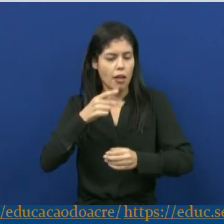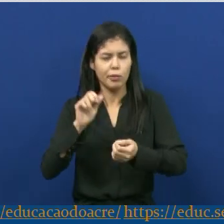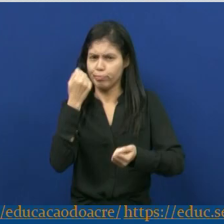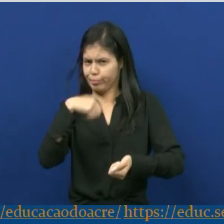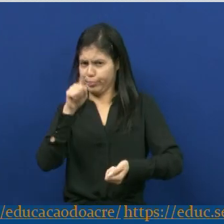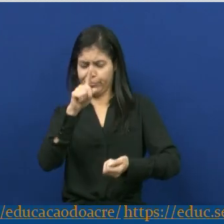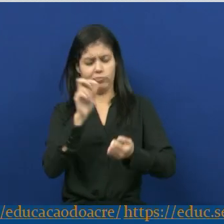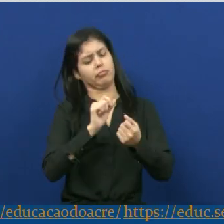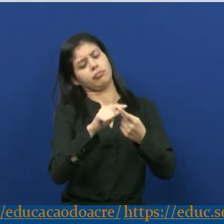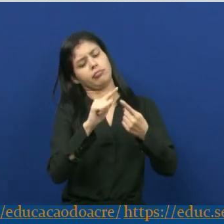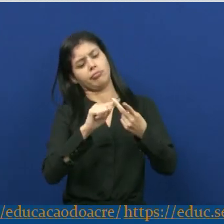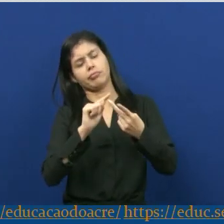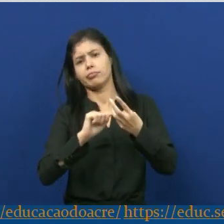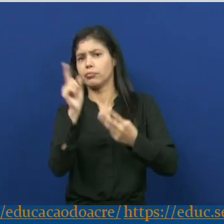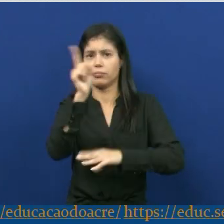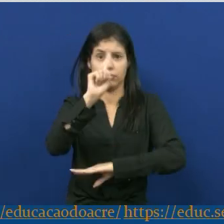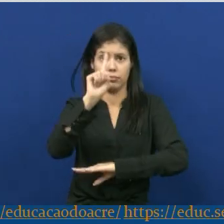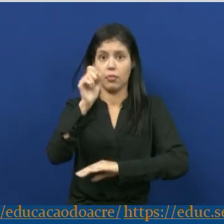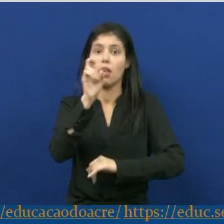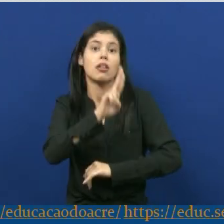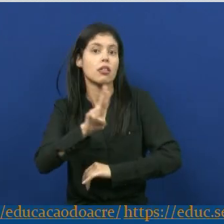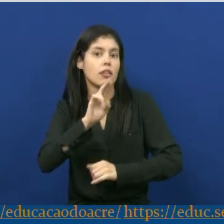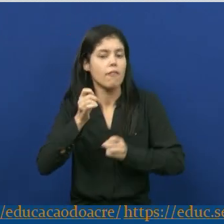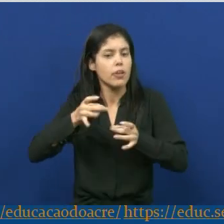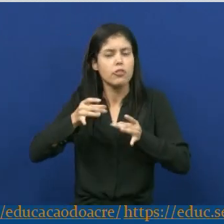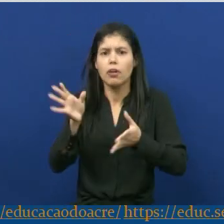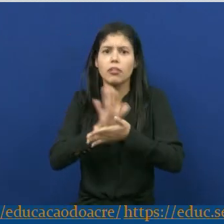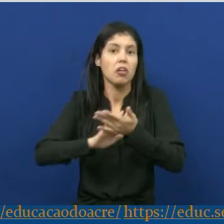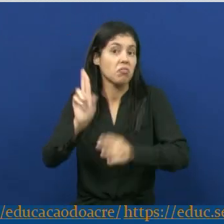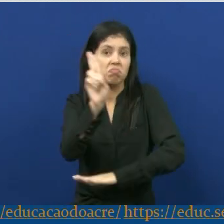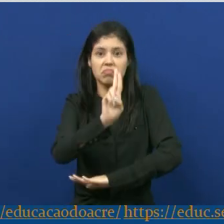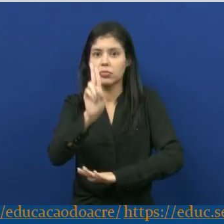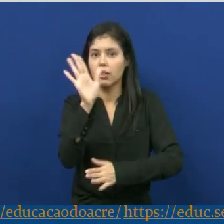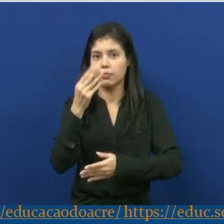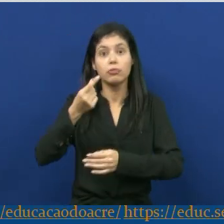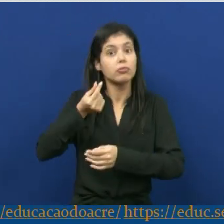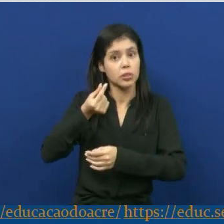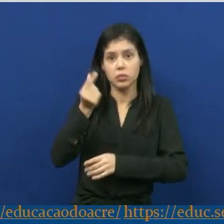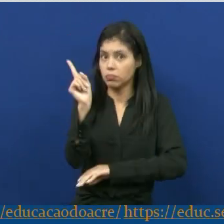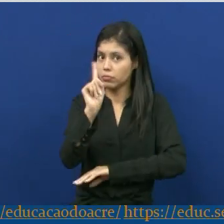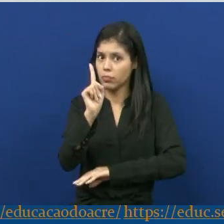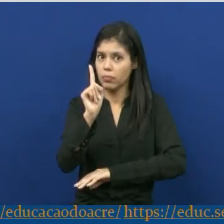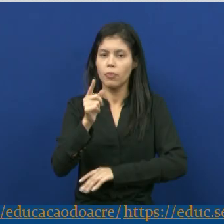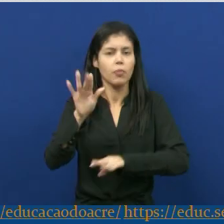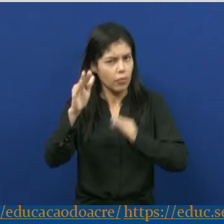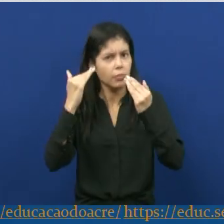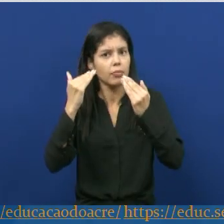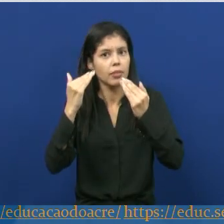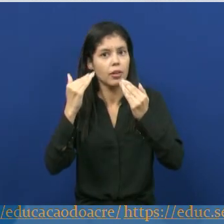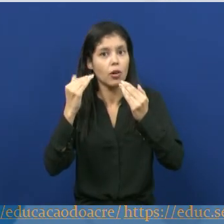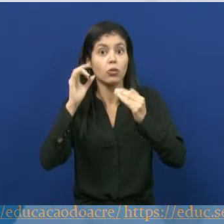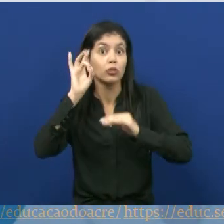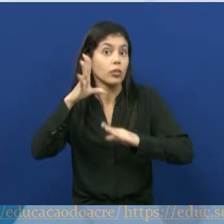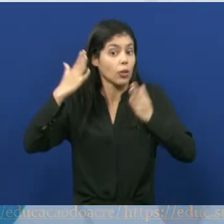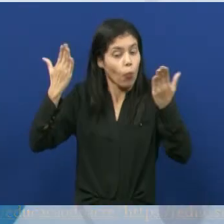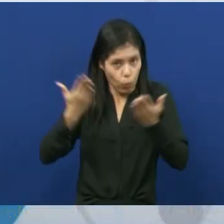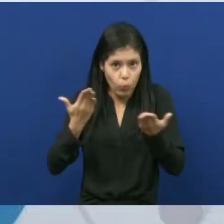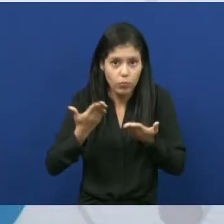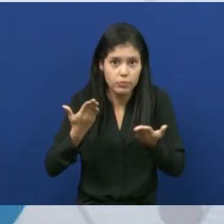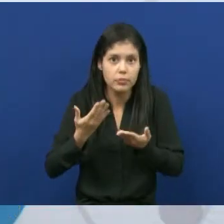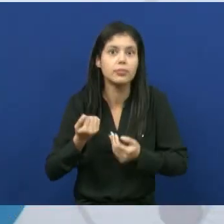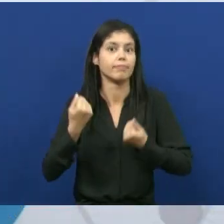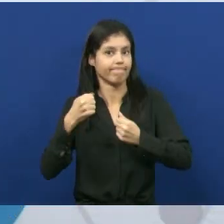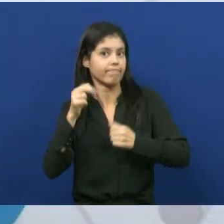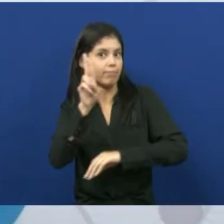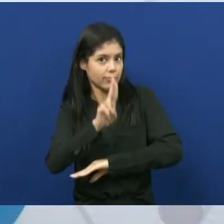contar eles não compravam não vende o portanto não usavam o dinheiro olha aqui para mim só que hoje